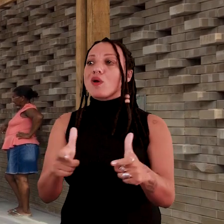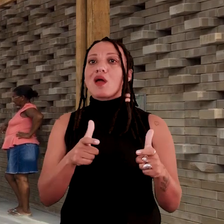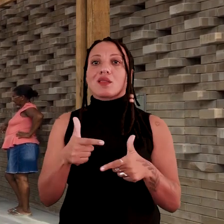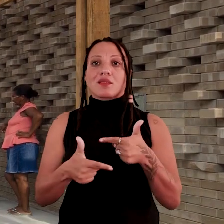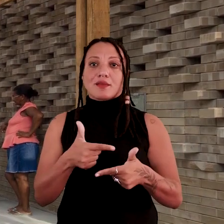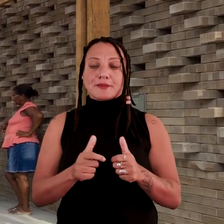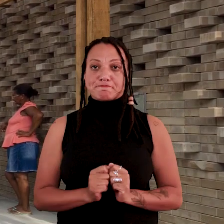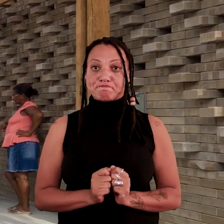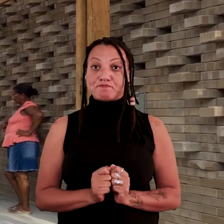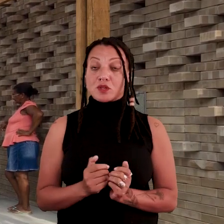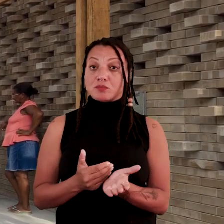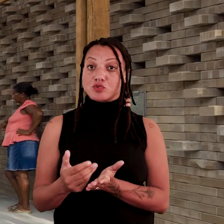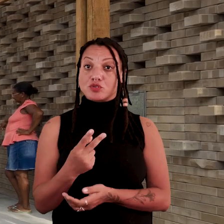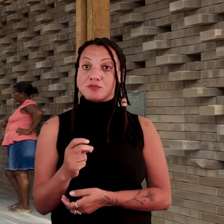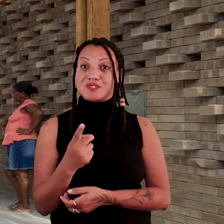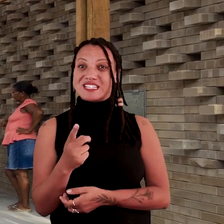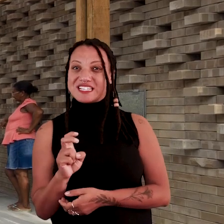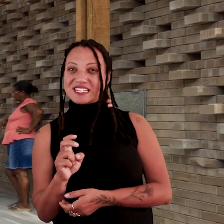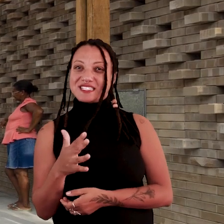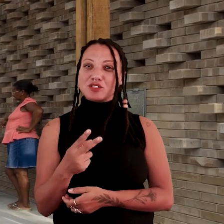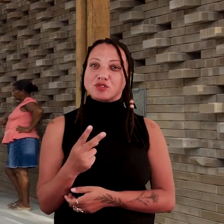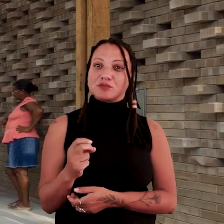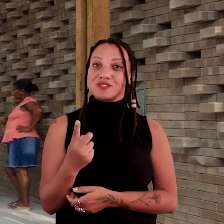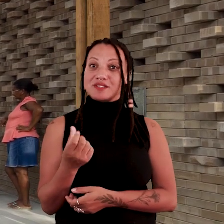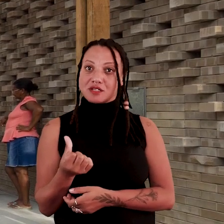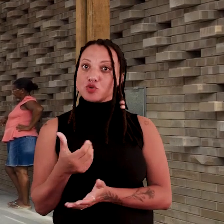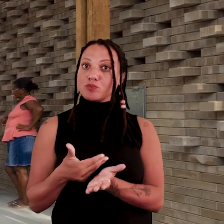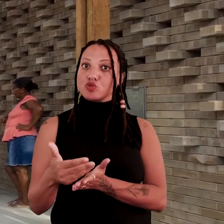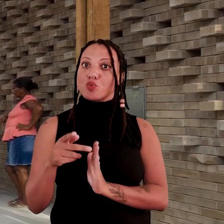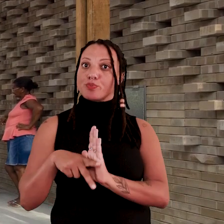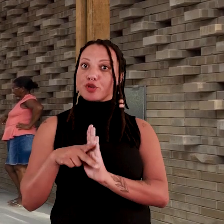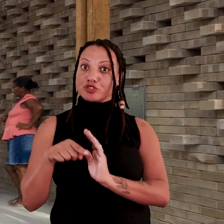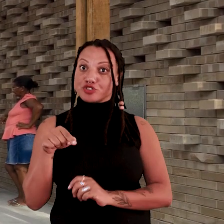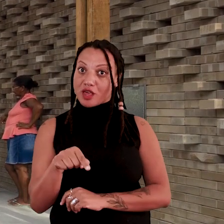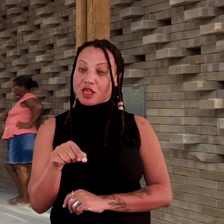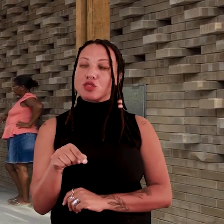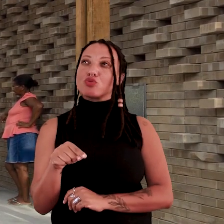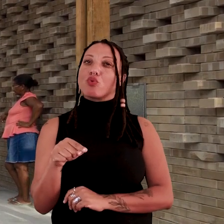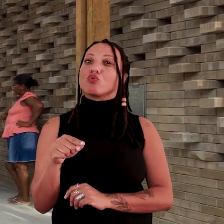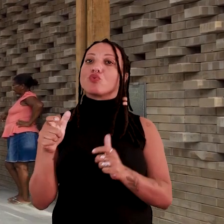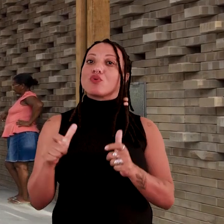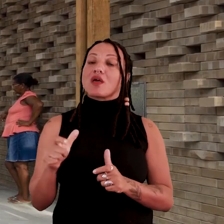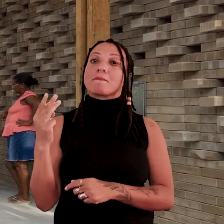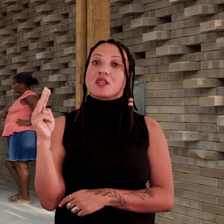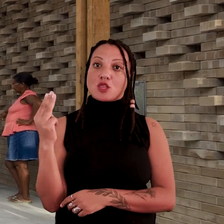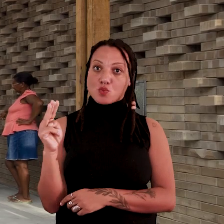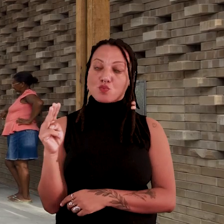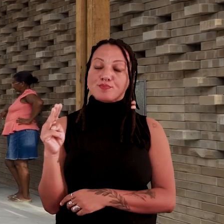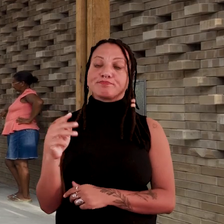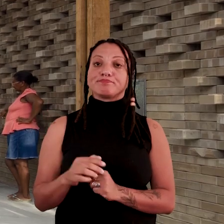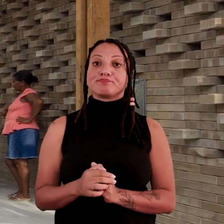Babaçu, do estado do Maranhão, e através desse convívio que nós tivemos ao longo desses